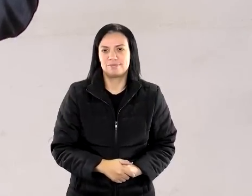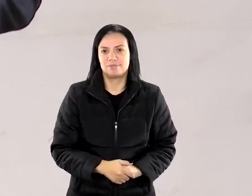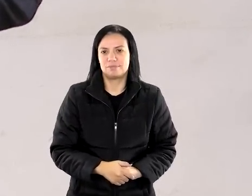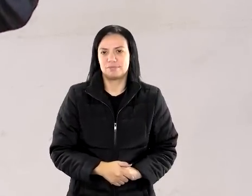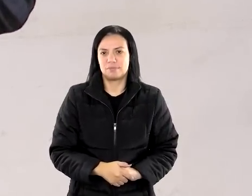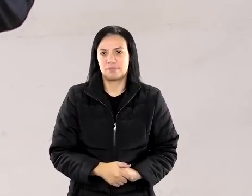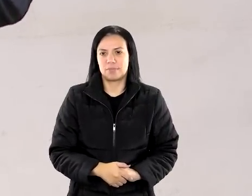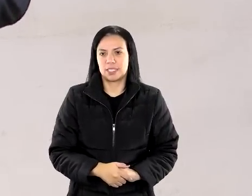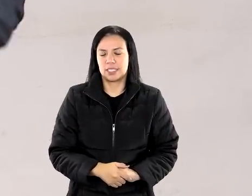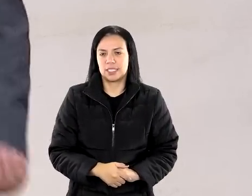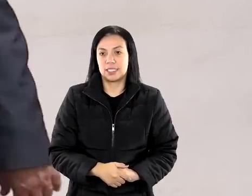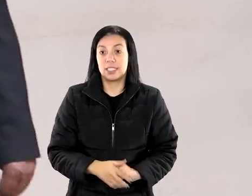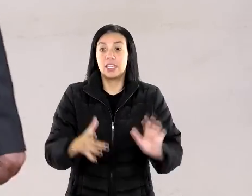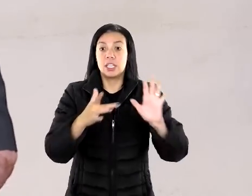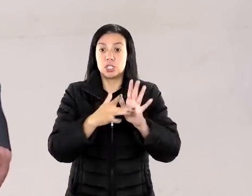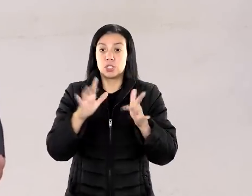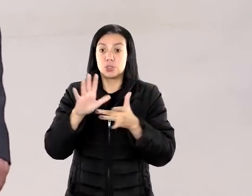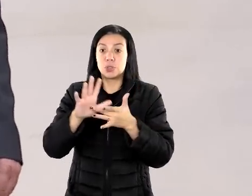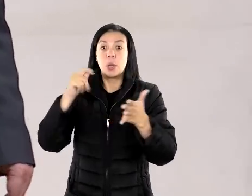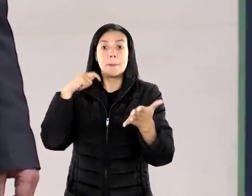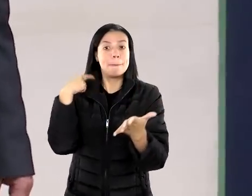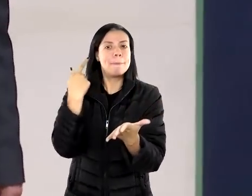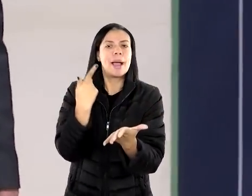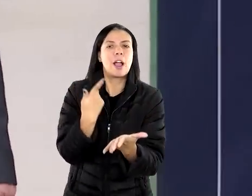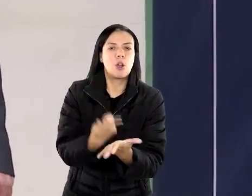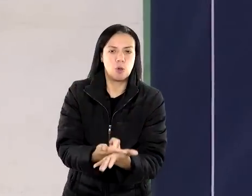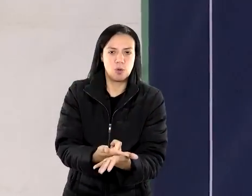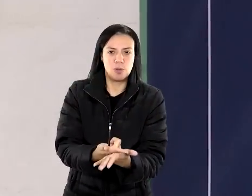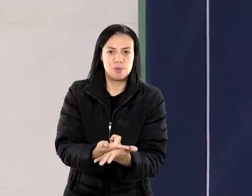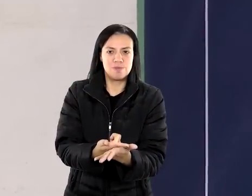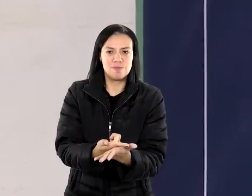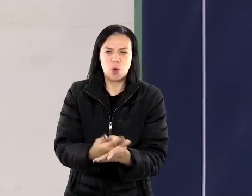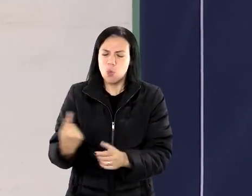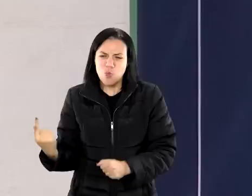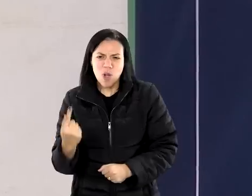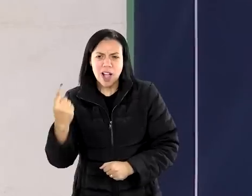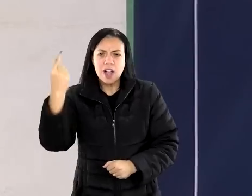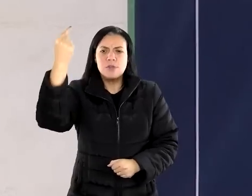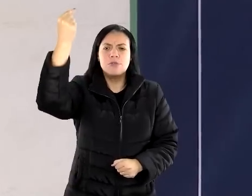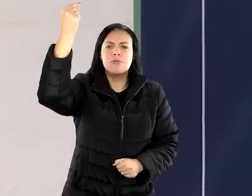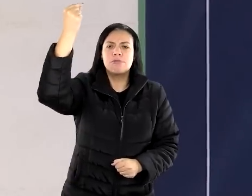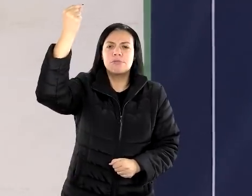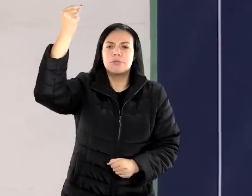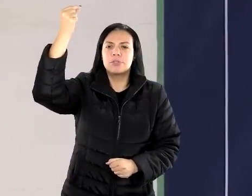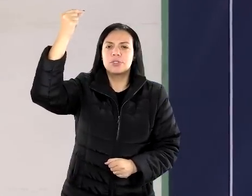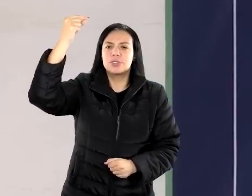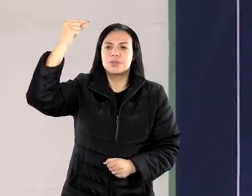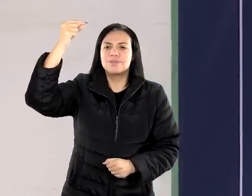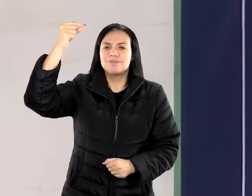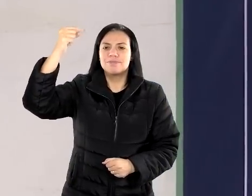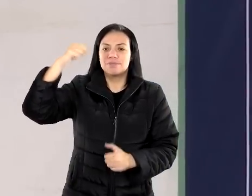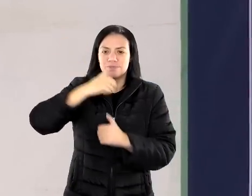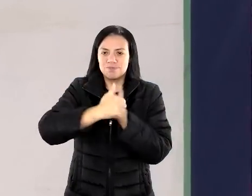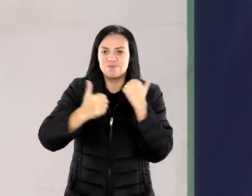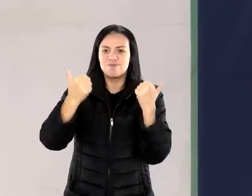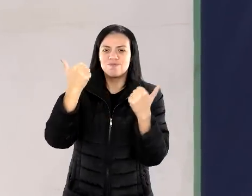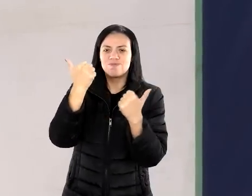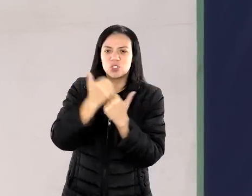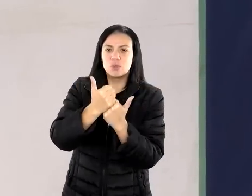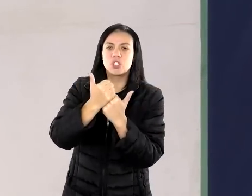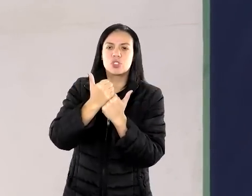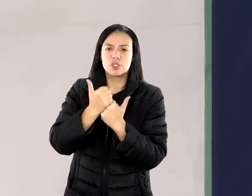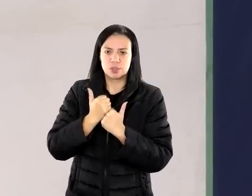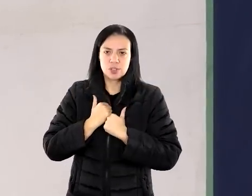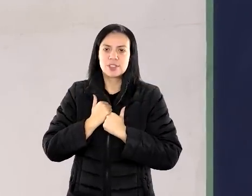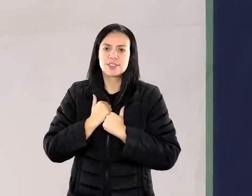Há um preço que foi pago para você ser um discípulo de Jesus. E esse preço Jesus Cristo pagou por você.